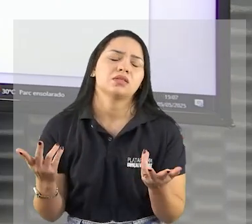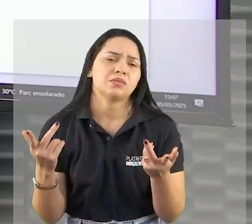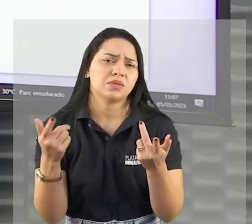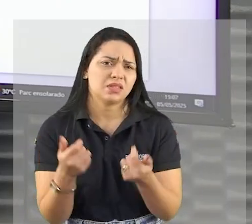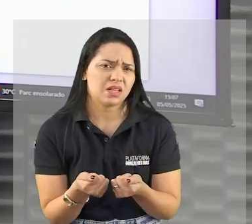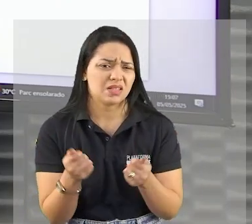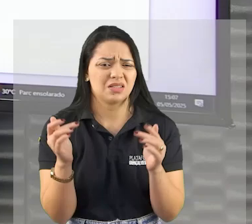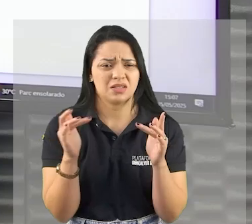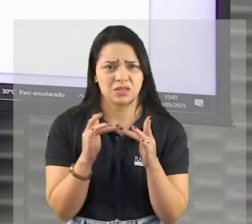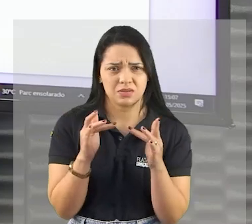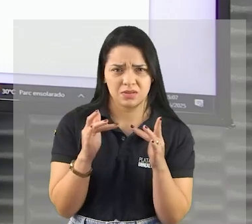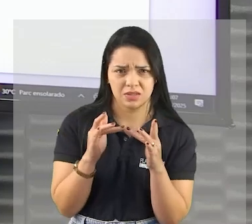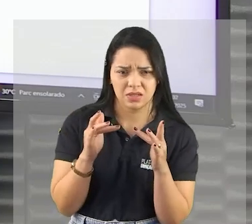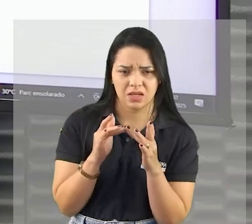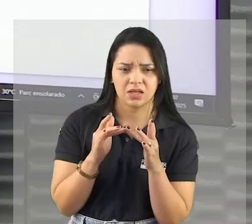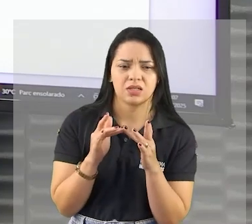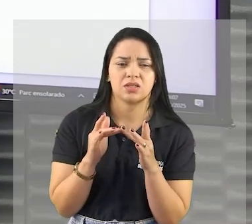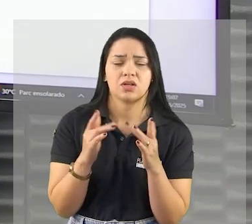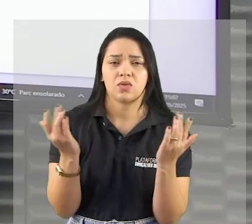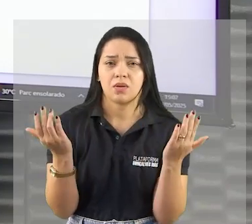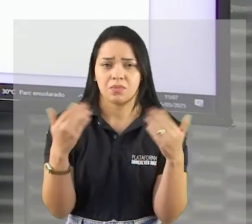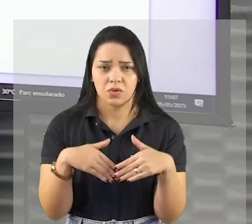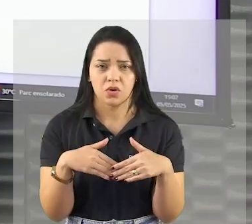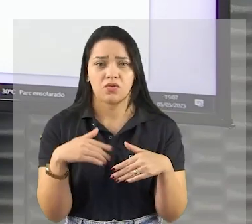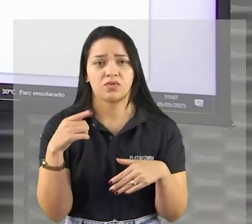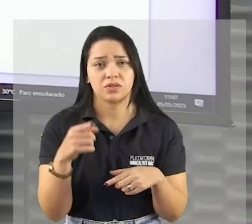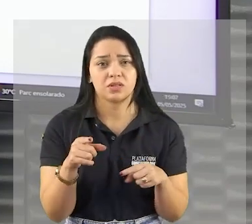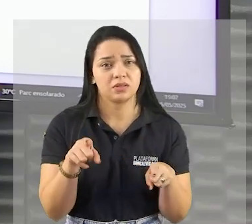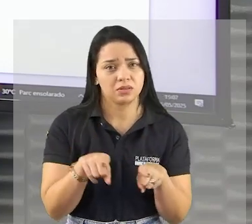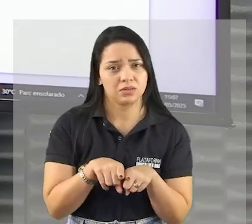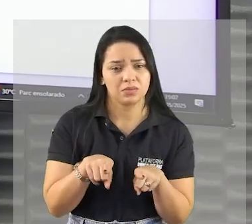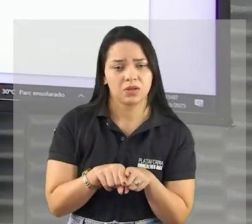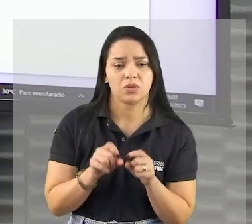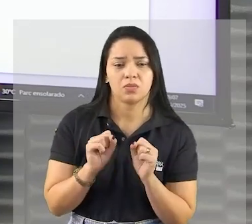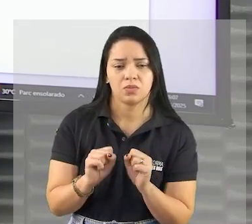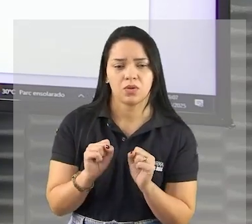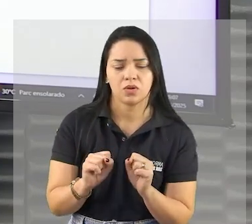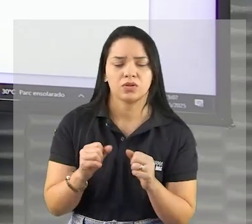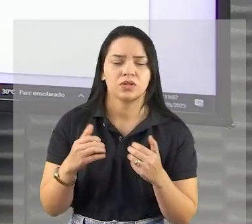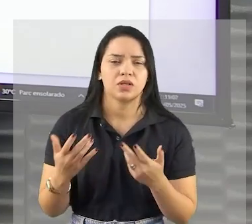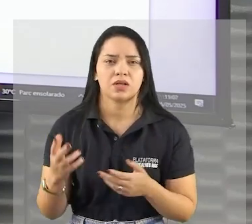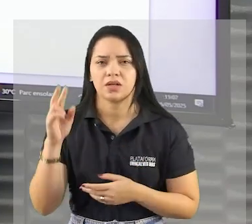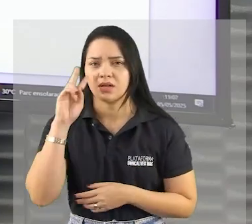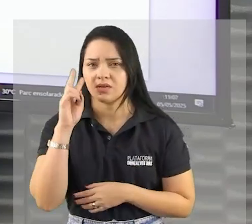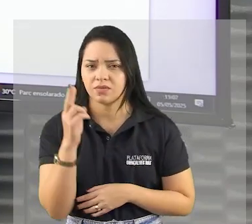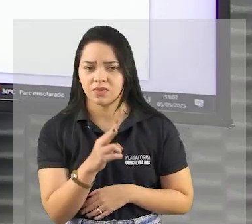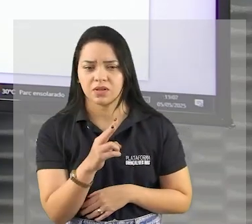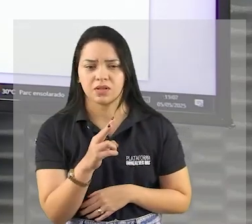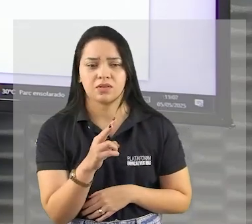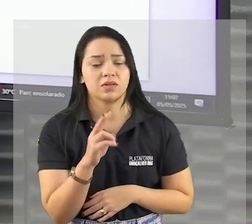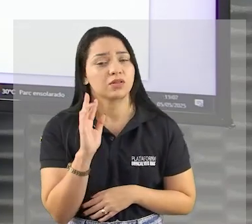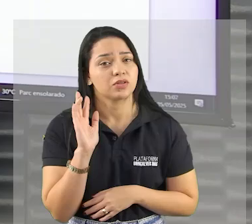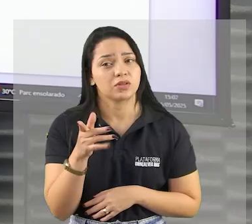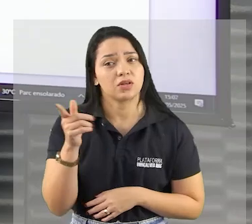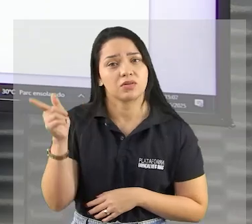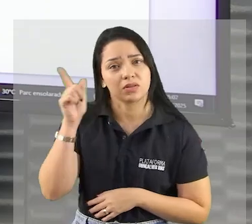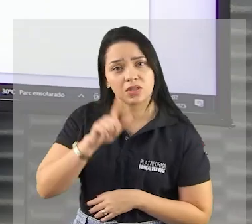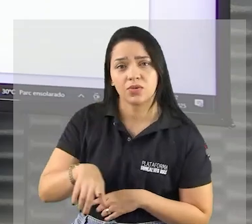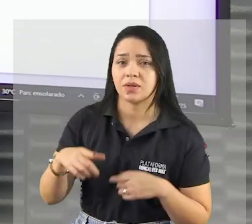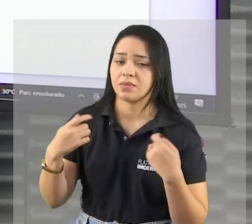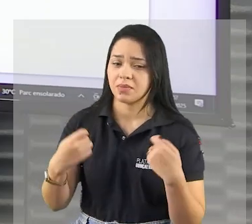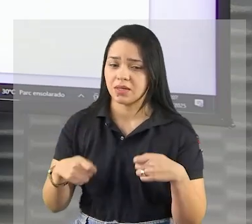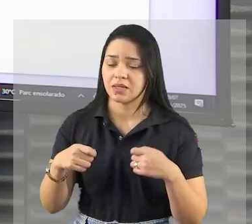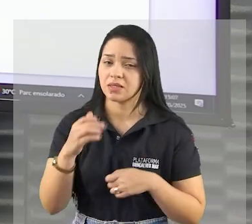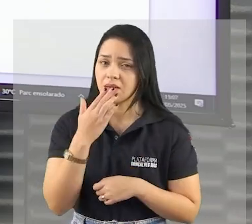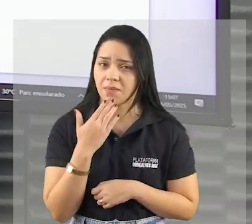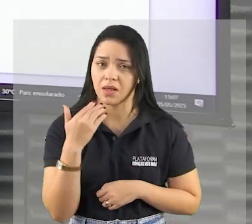habilidade de intimidade, na verdade, com a prova, você também pode ir vendo até onde você já foi, o que você precisa